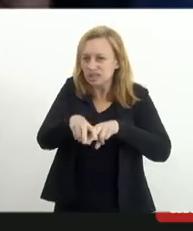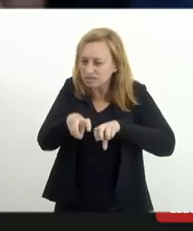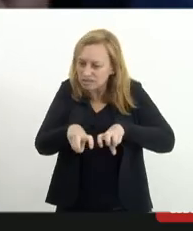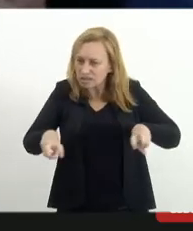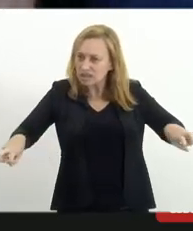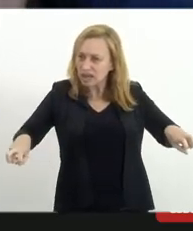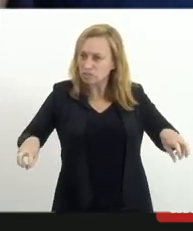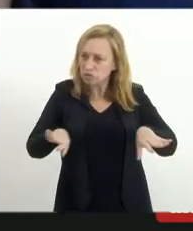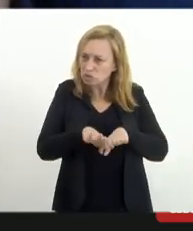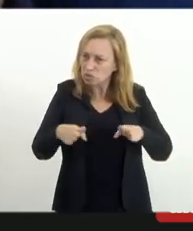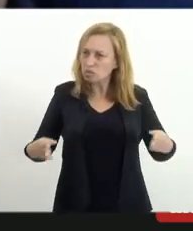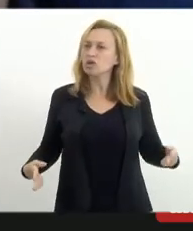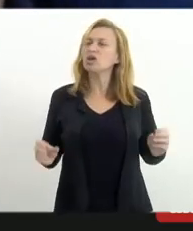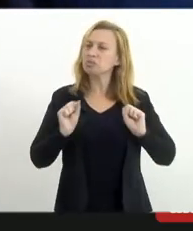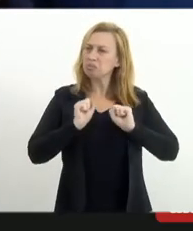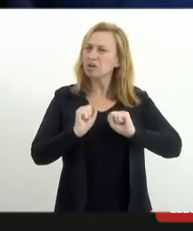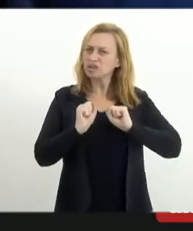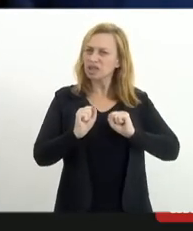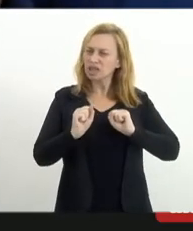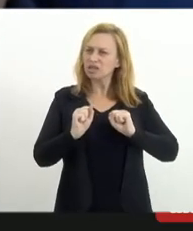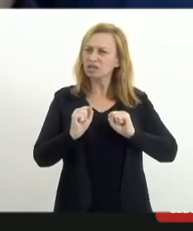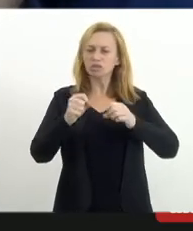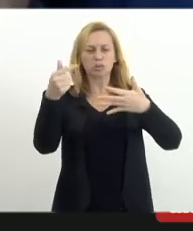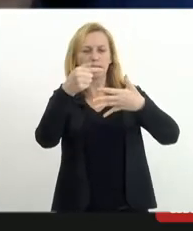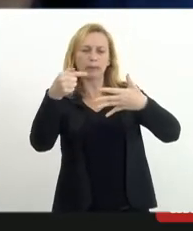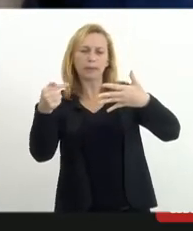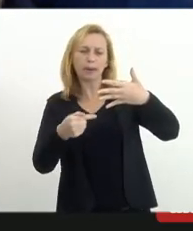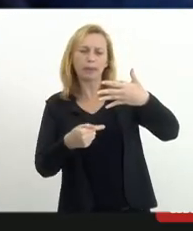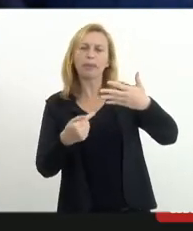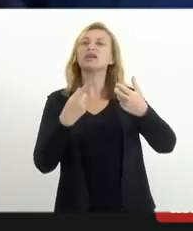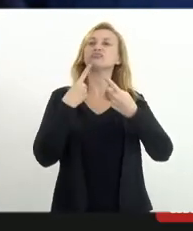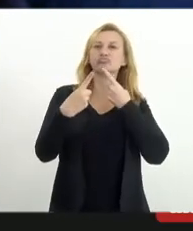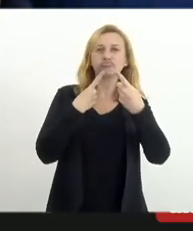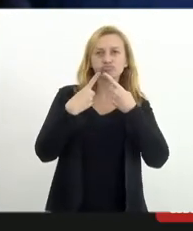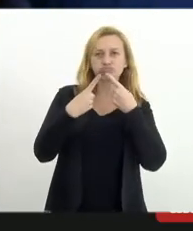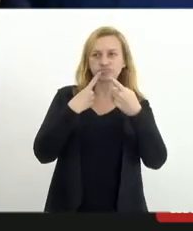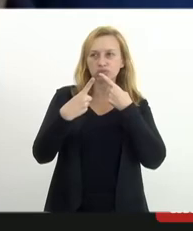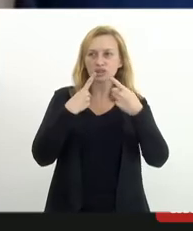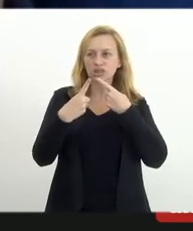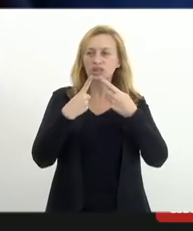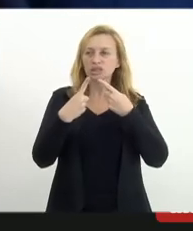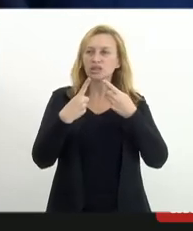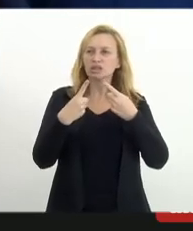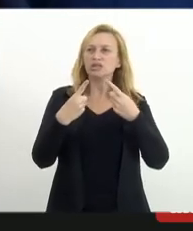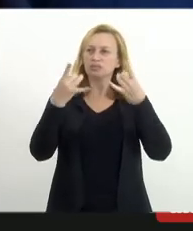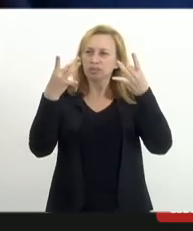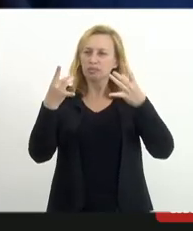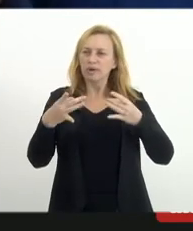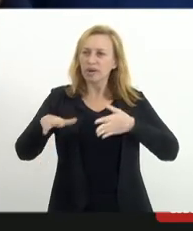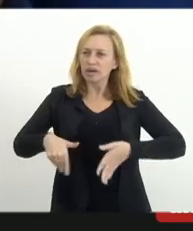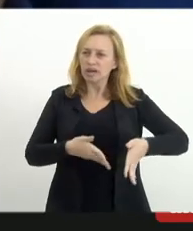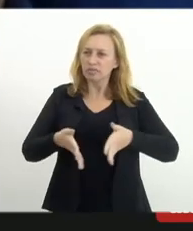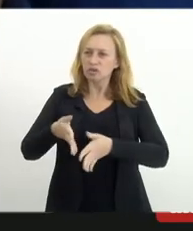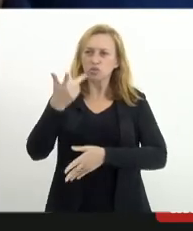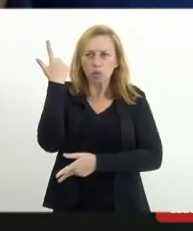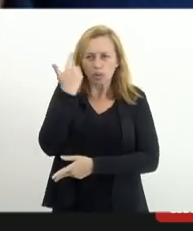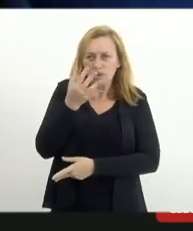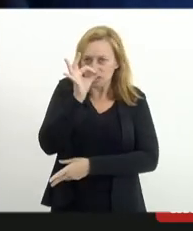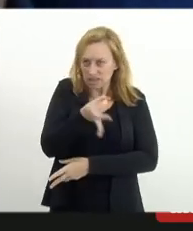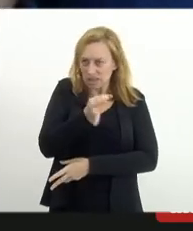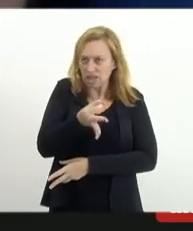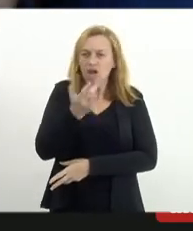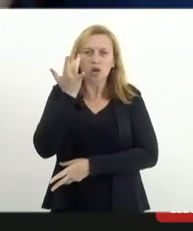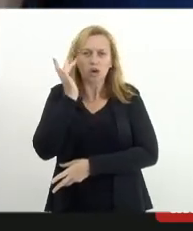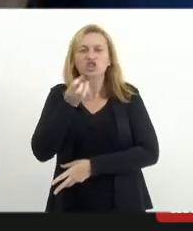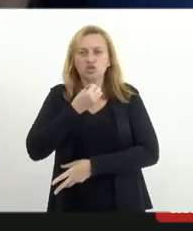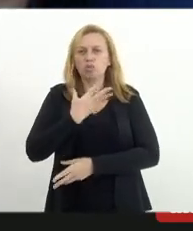numa mesa, poderemos definir pontos de diálogo e pontos de divergência para seguir os caminhos normais. Acho que